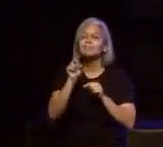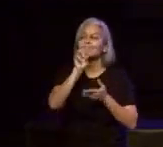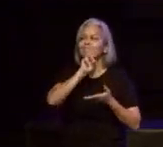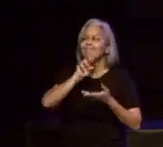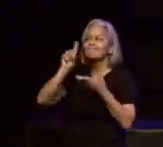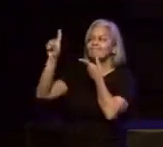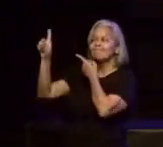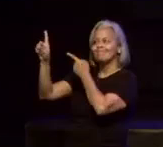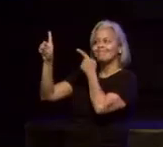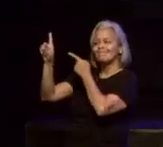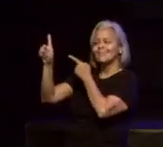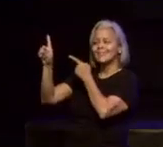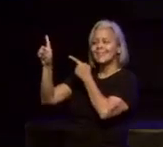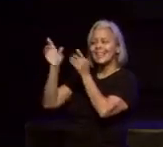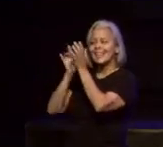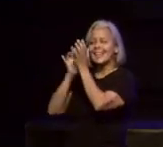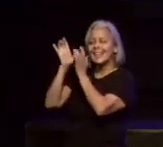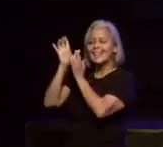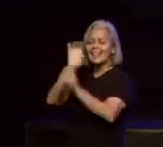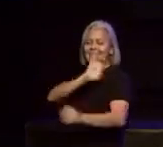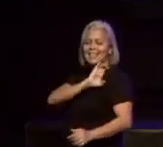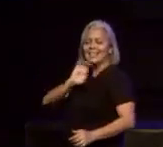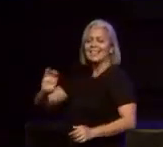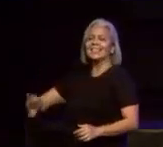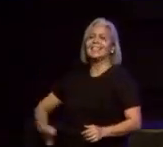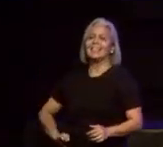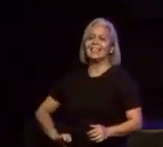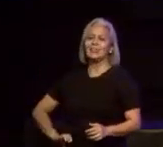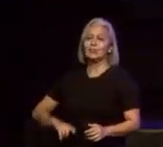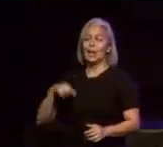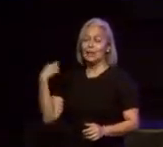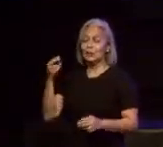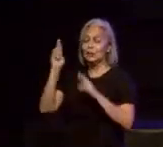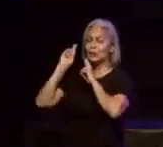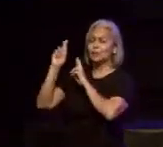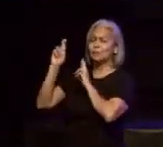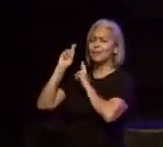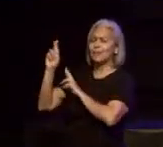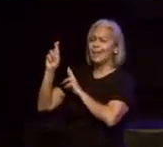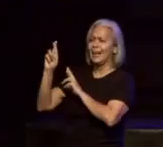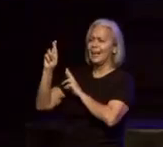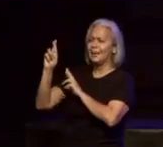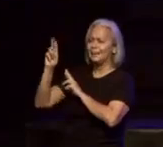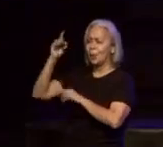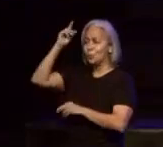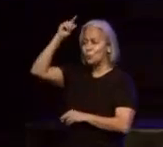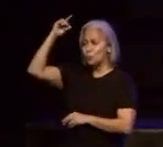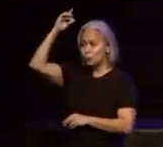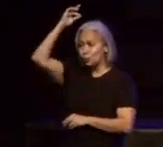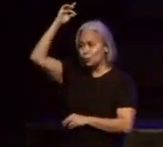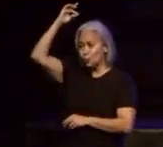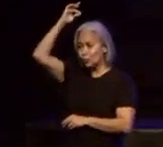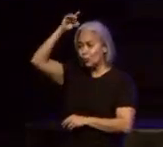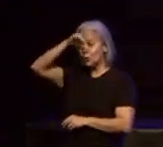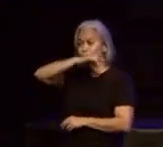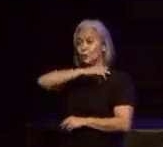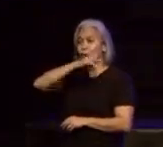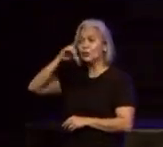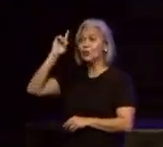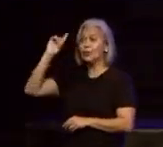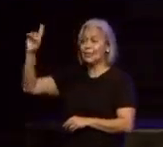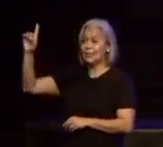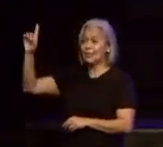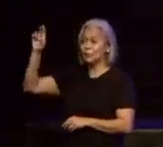a resposta. Aquele que nós esperávamos, aquele que Deus enviou, o ungido de Deus, o Messias, o Rei,